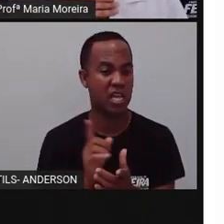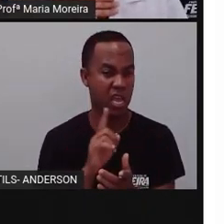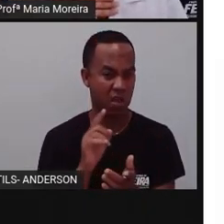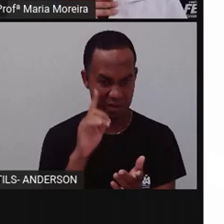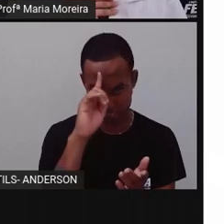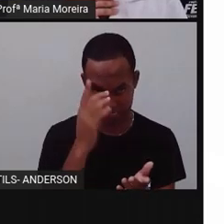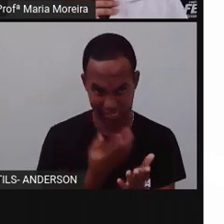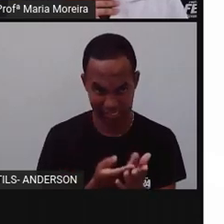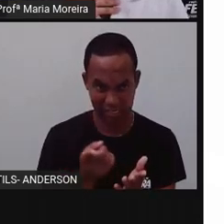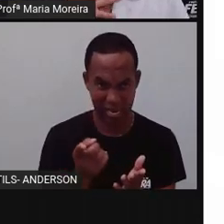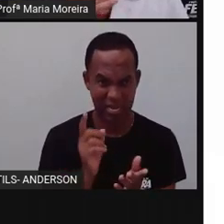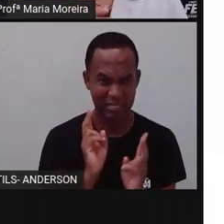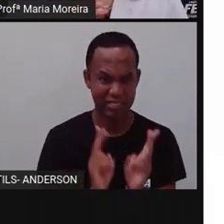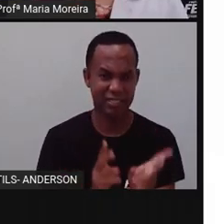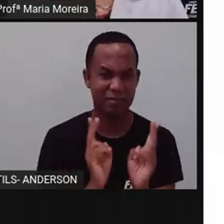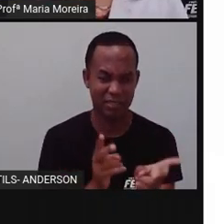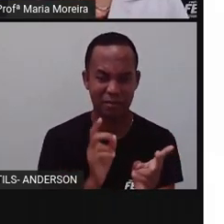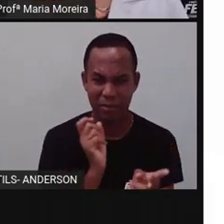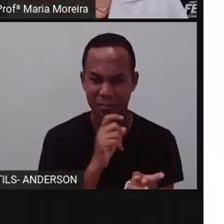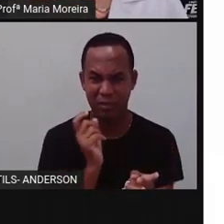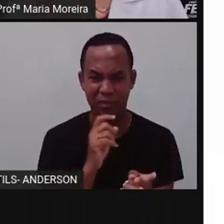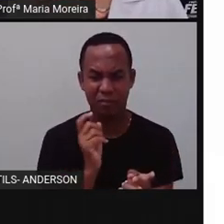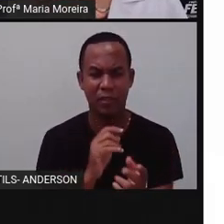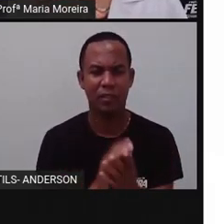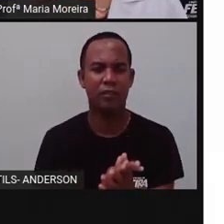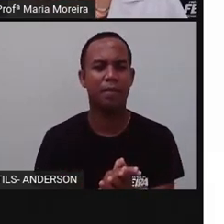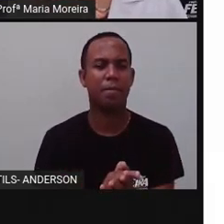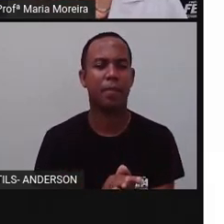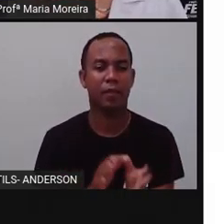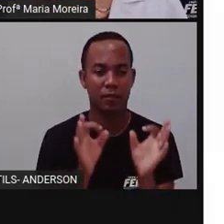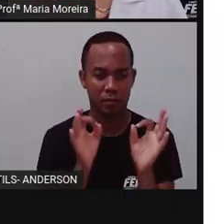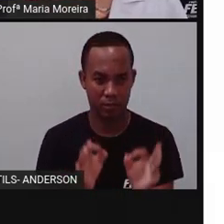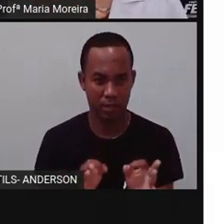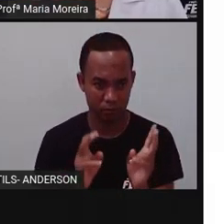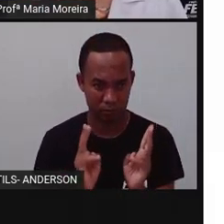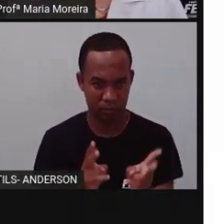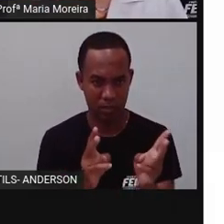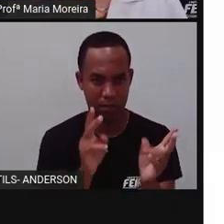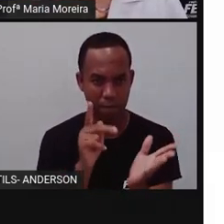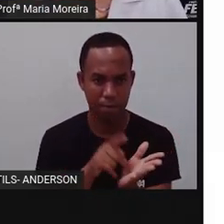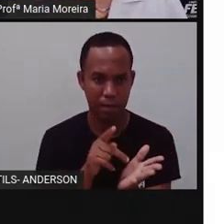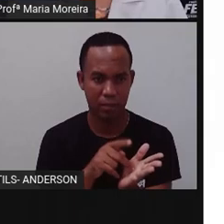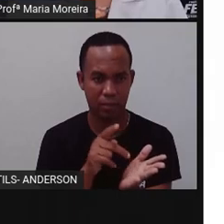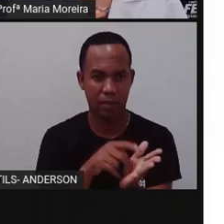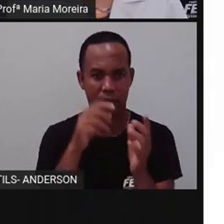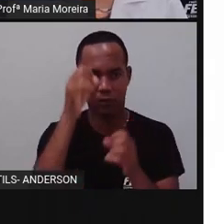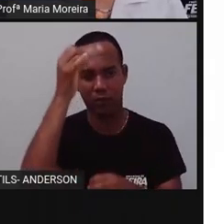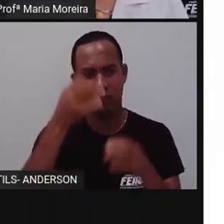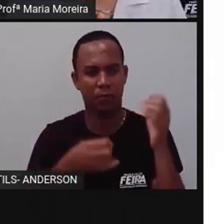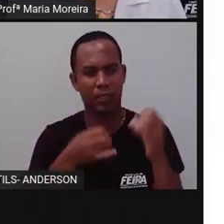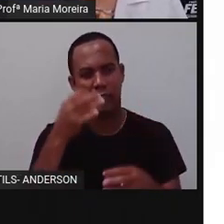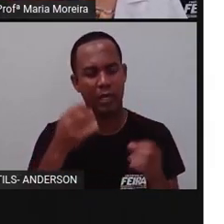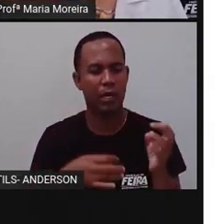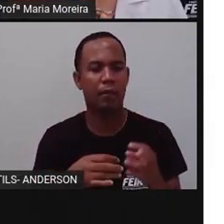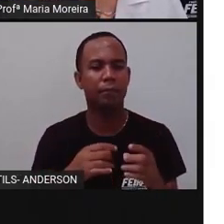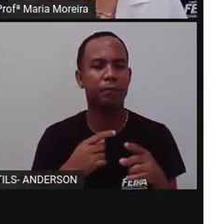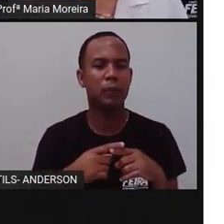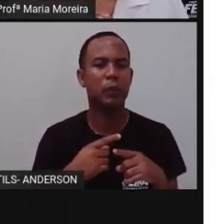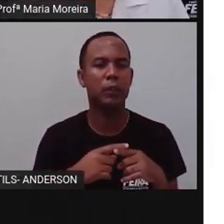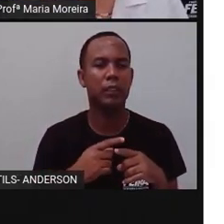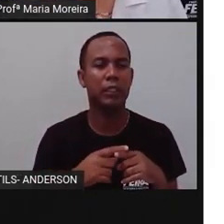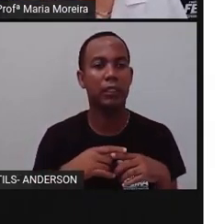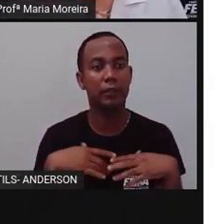acreditam na gente. Então, o certo é a gente ser o quê? Honesto e contar a verdade sobre as coisas. Porque quando acontecer